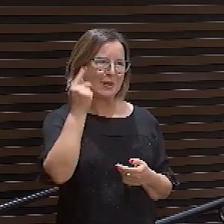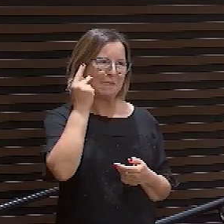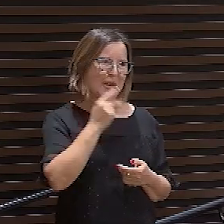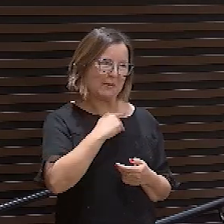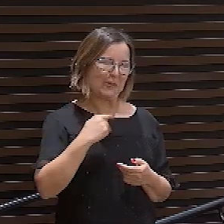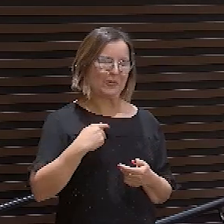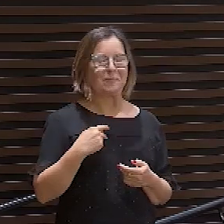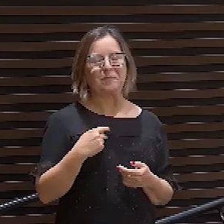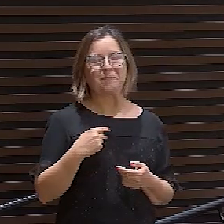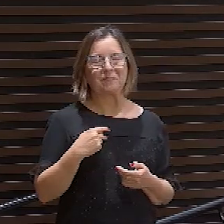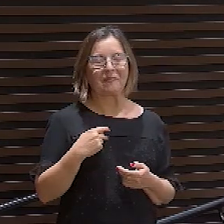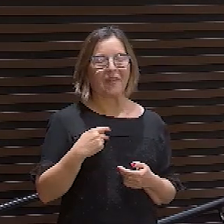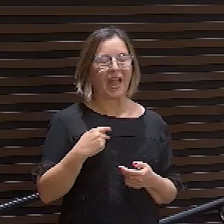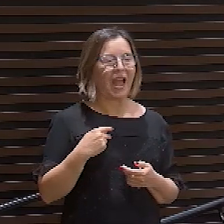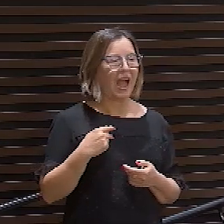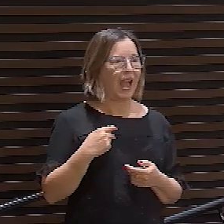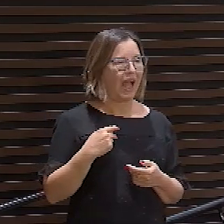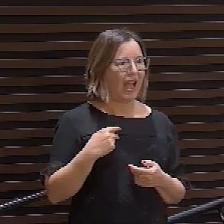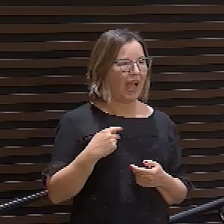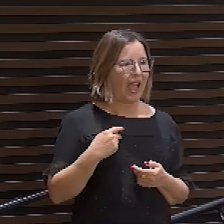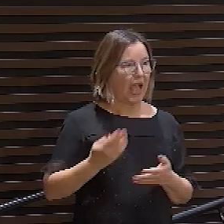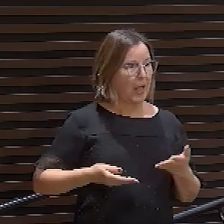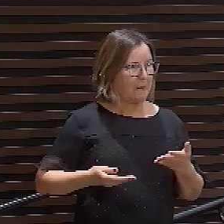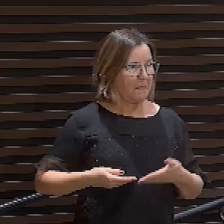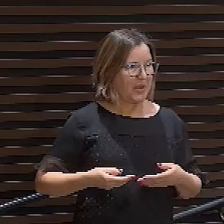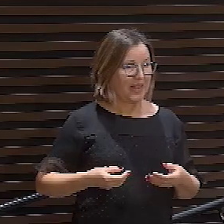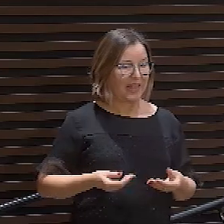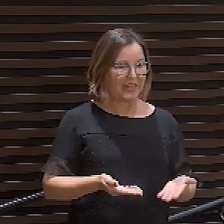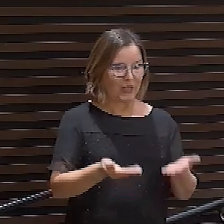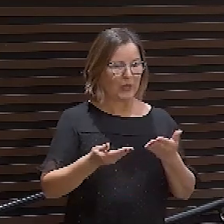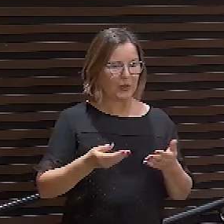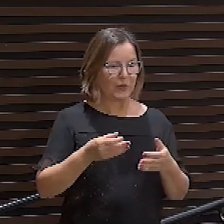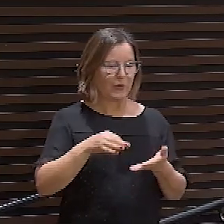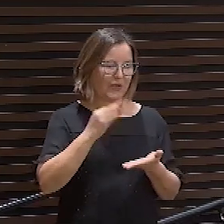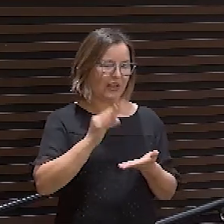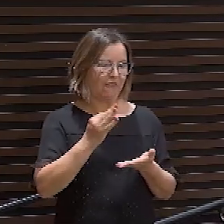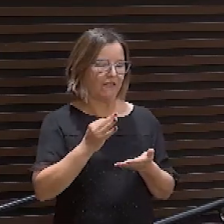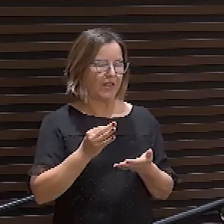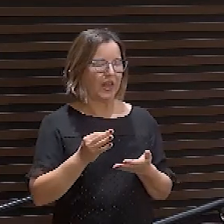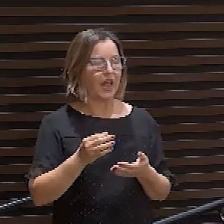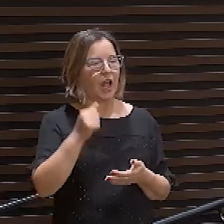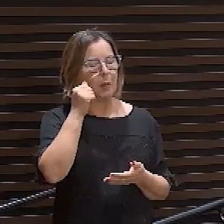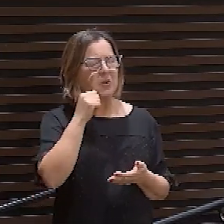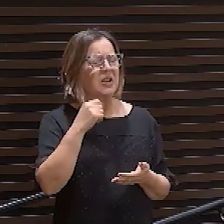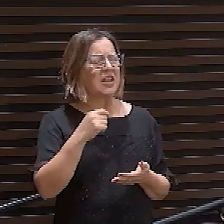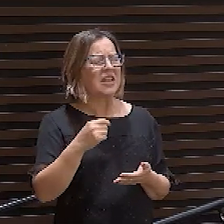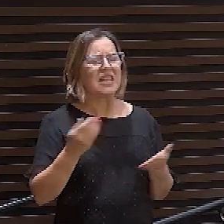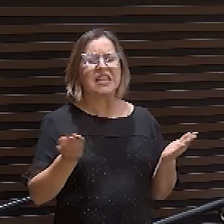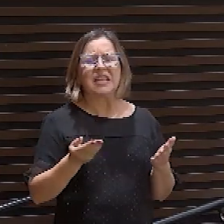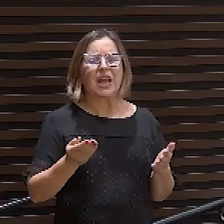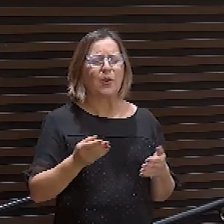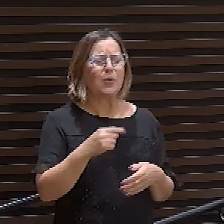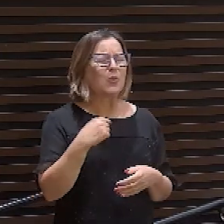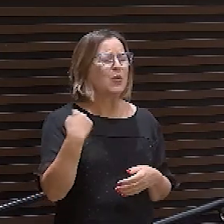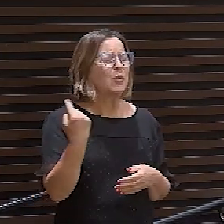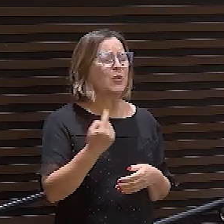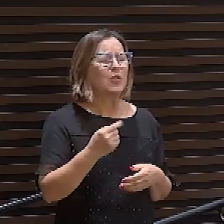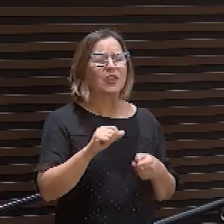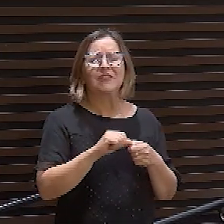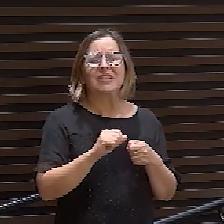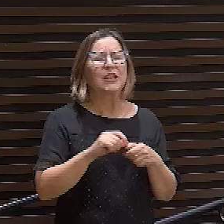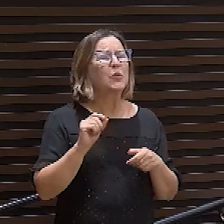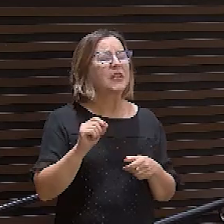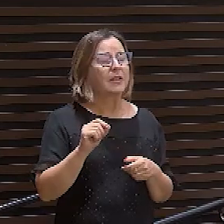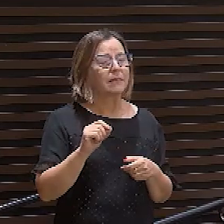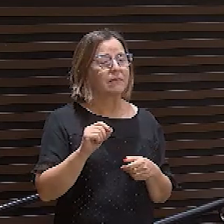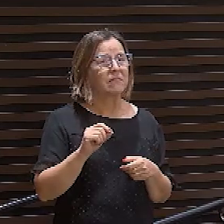pastor, o que nós vamos fazer? Eu disse: eu não sei. o que a senhora vai fazer, mas a minha expectativa é que a